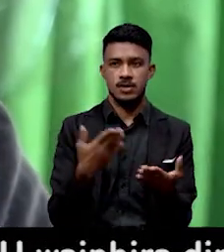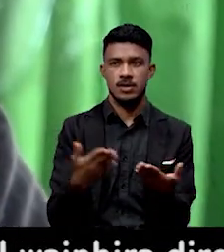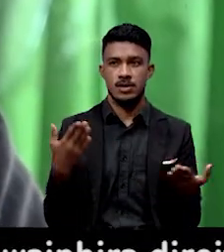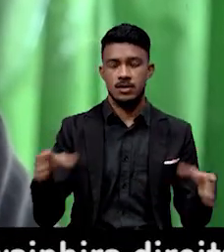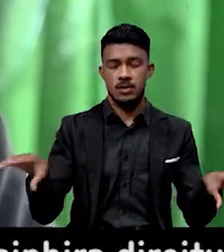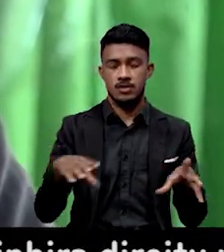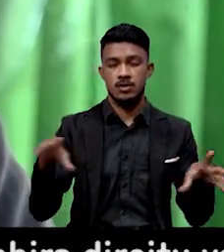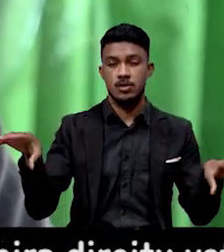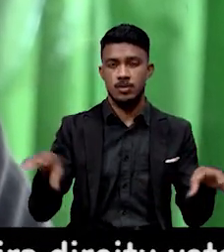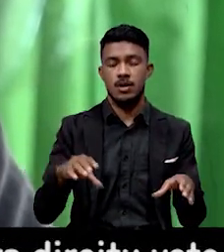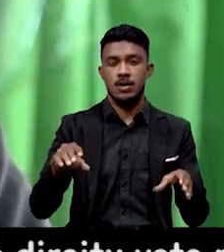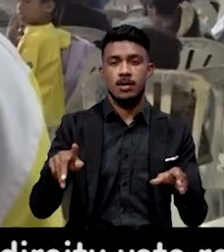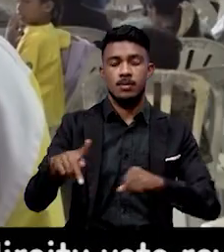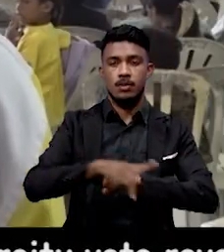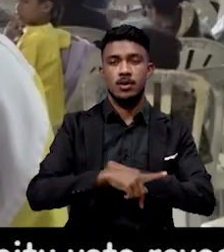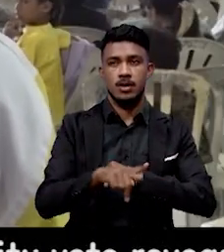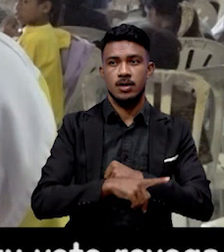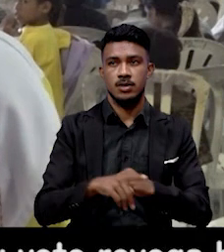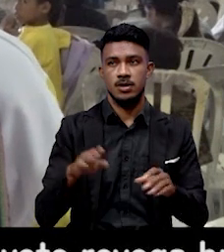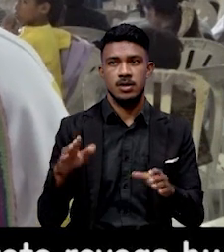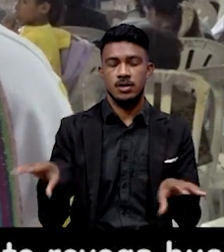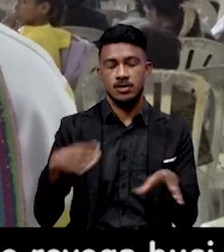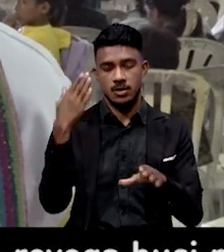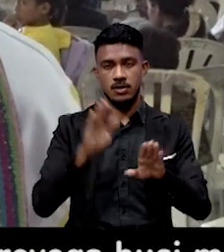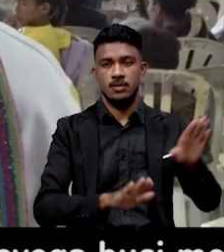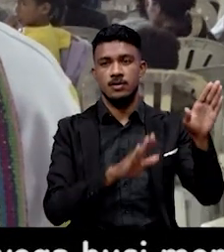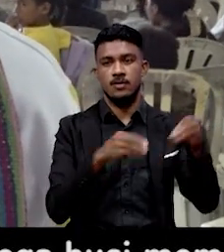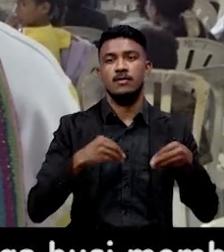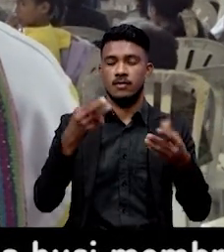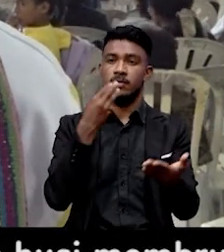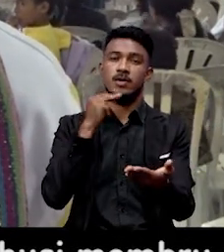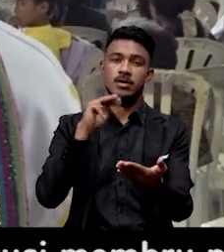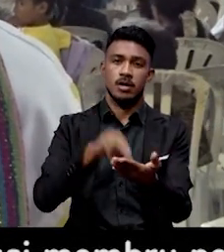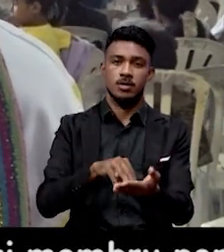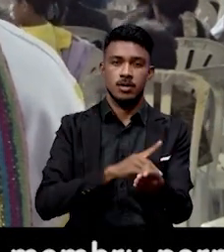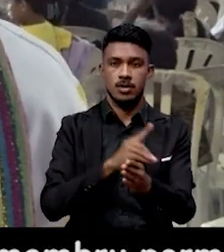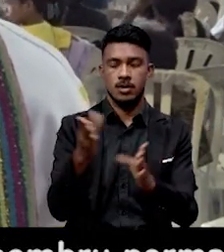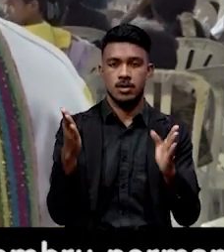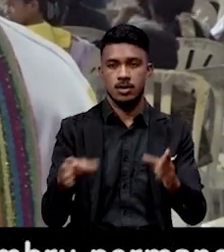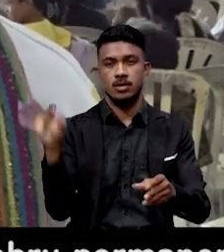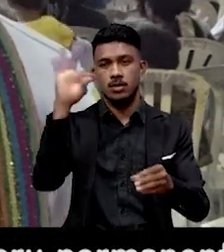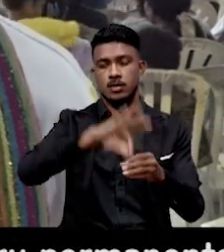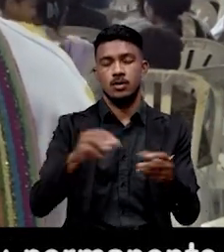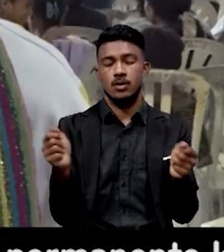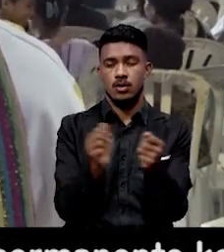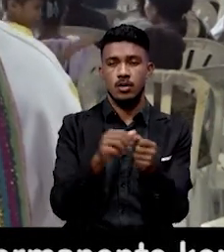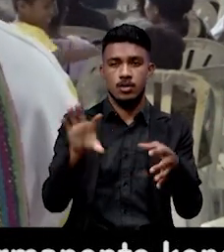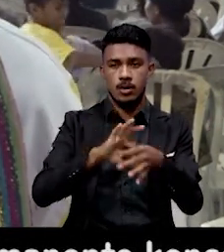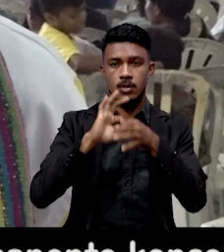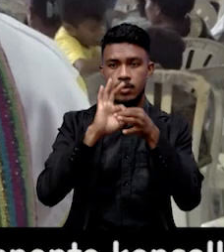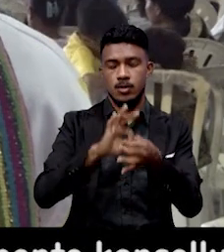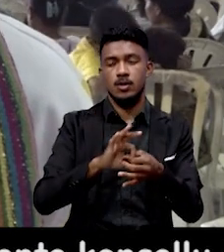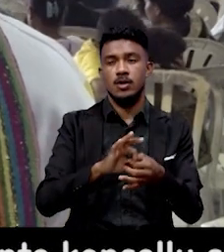hodi halo serviço e a base. Sim, mensagem de ba coordenador eleito Sira, kataka o estrutura toma, co coordenador Sira, to